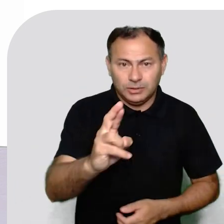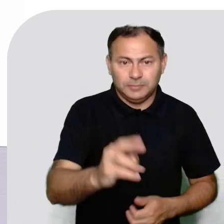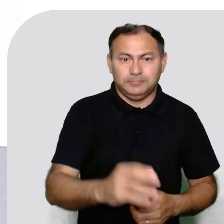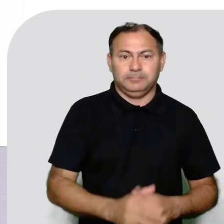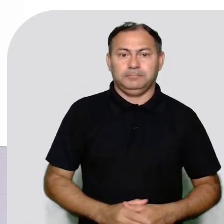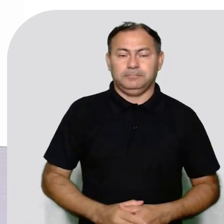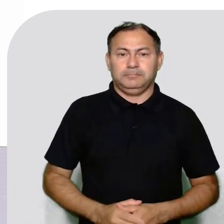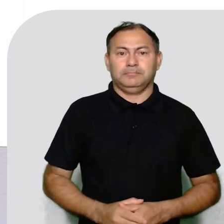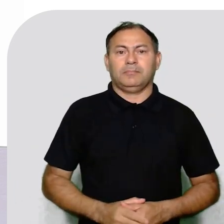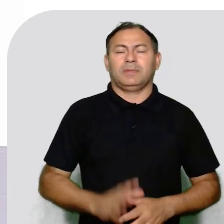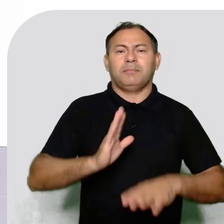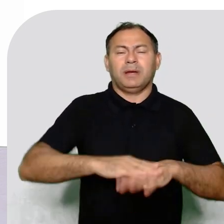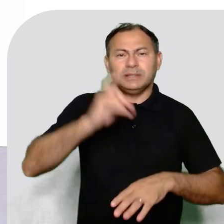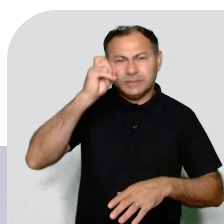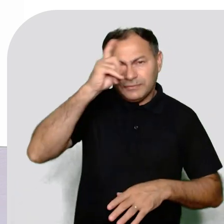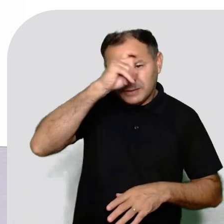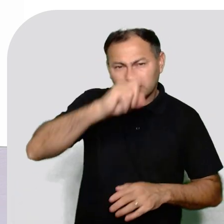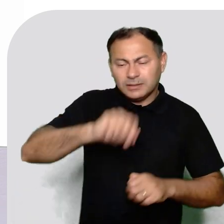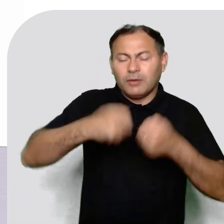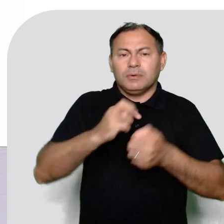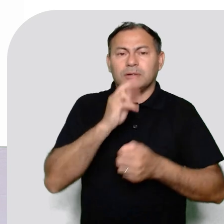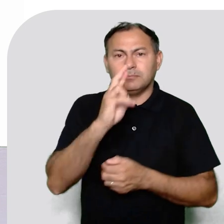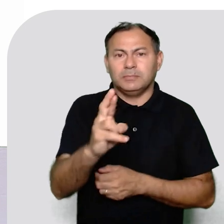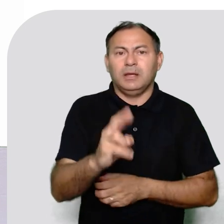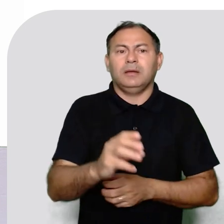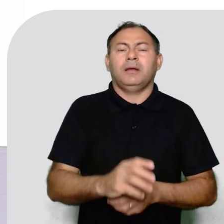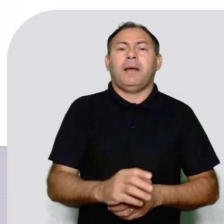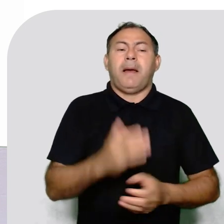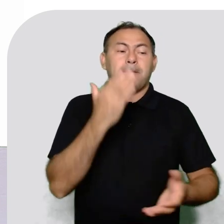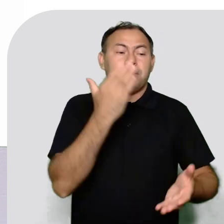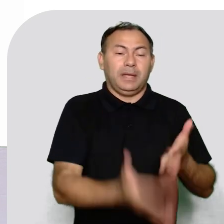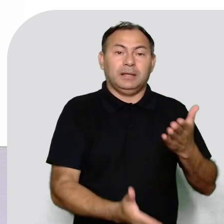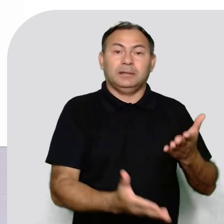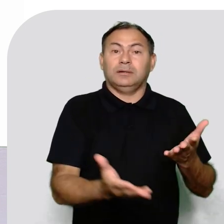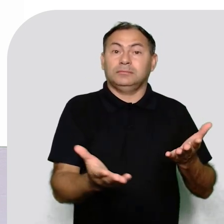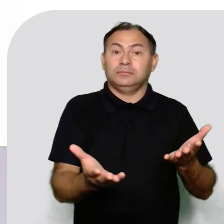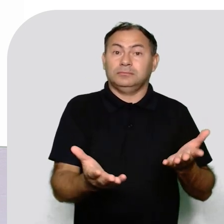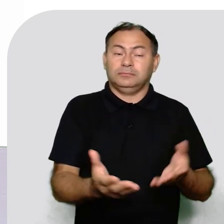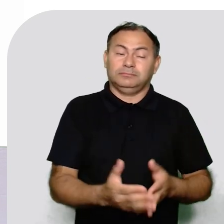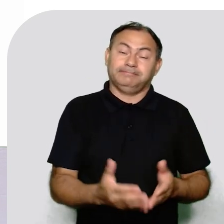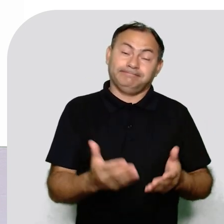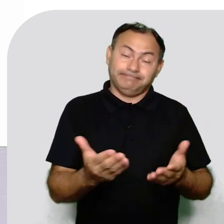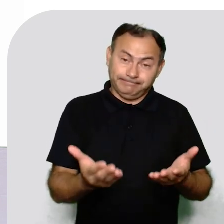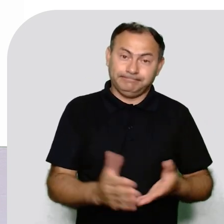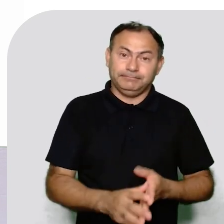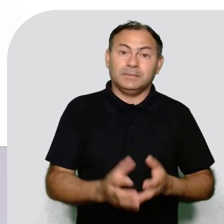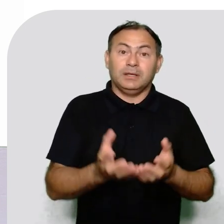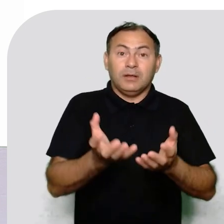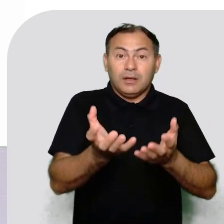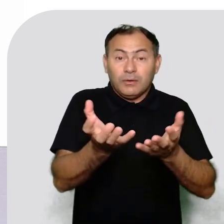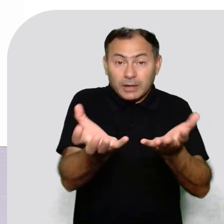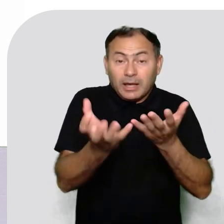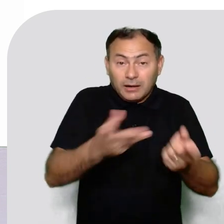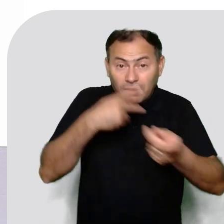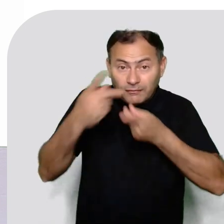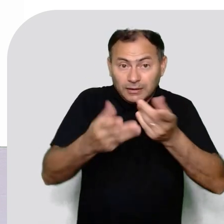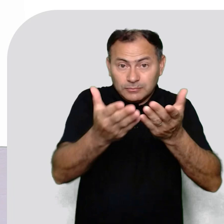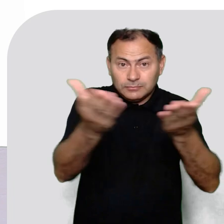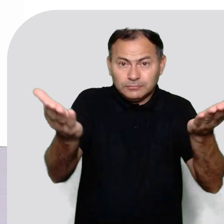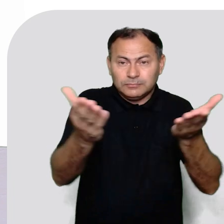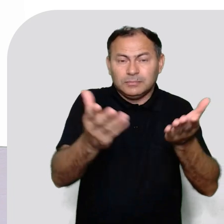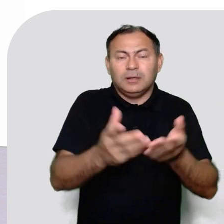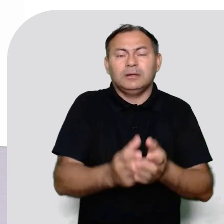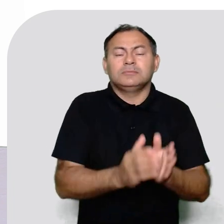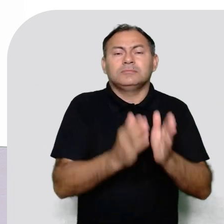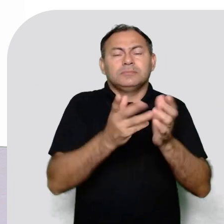resposta. É mais difícil dar uma resposta à perda. E quero trazer para vocês